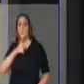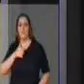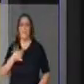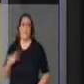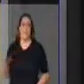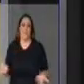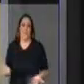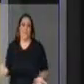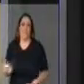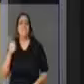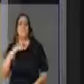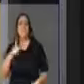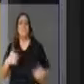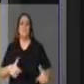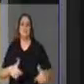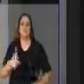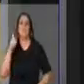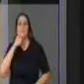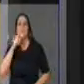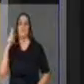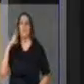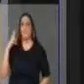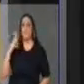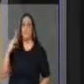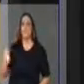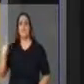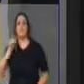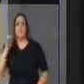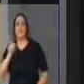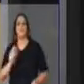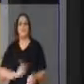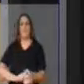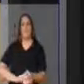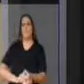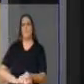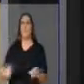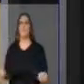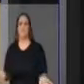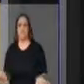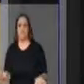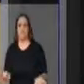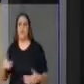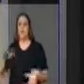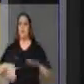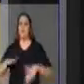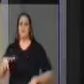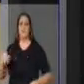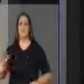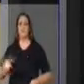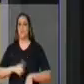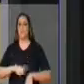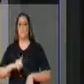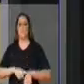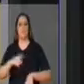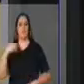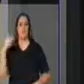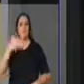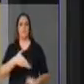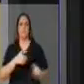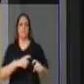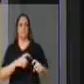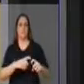trabalha, ela bebe, ela fuma, ela se estressa e ela às vezes não tem tempo de se